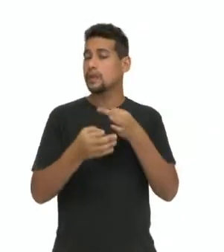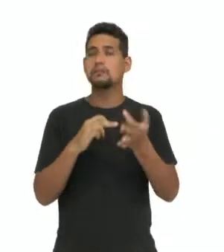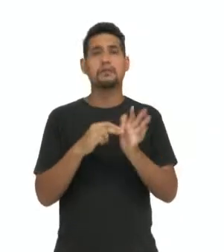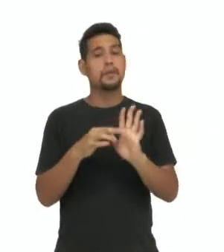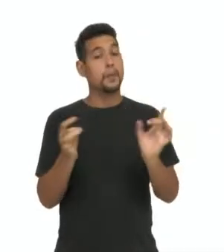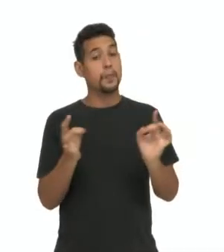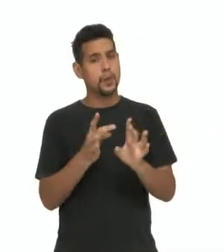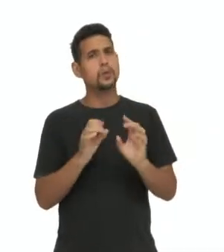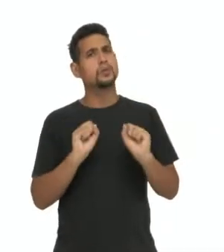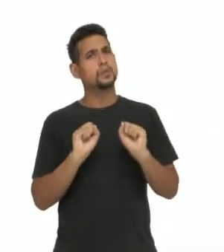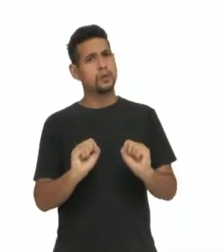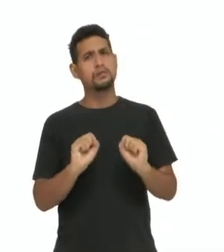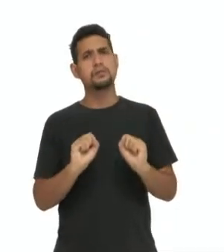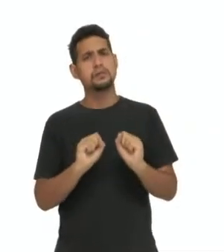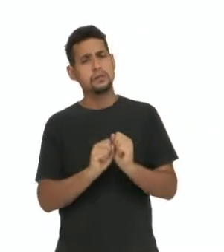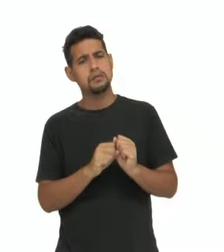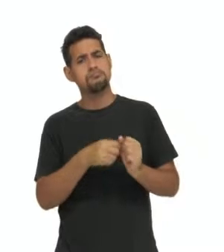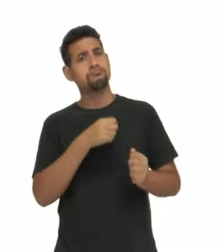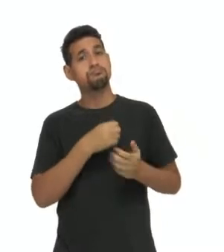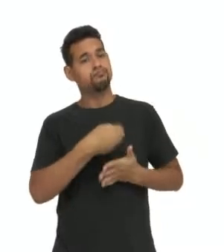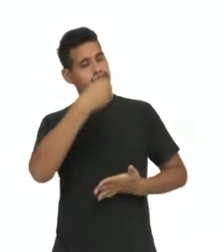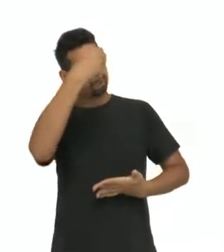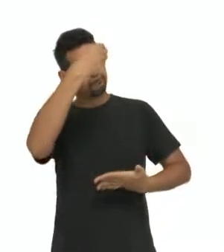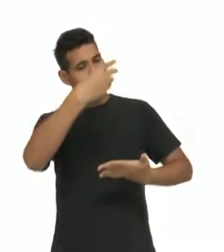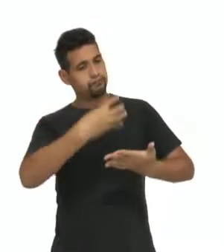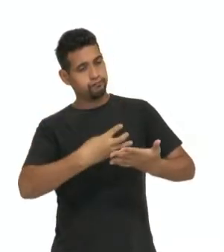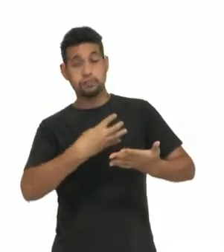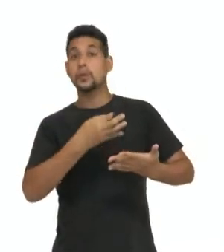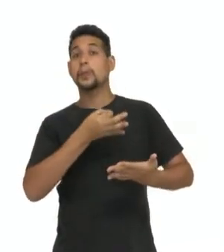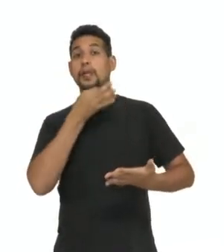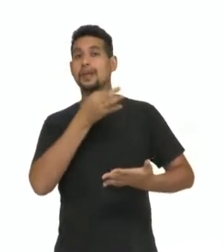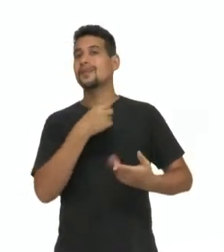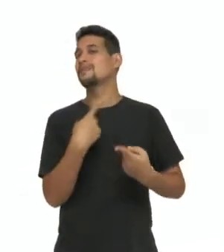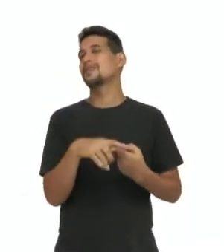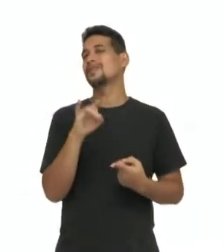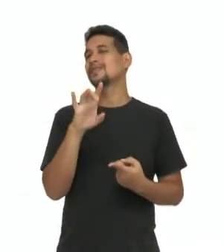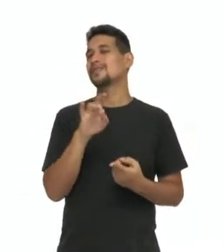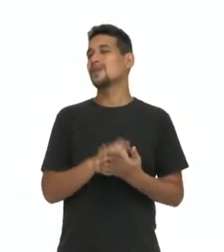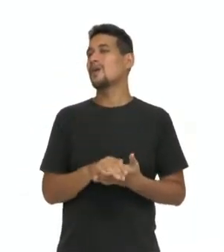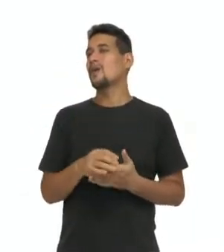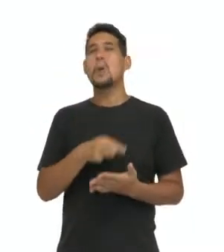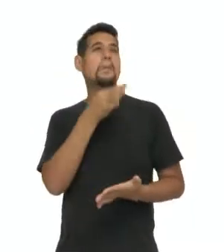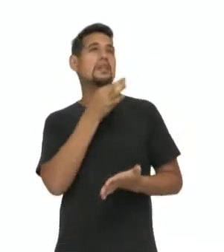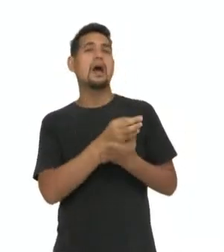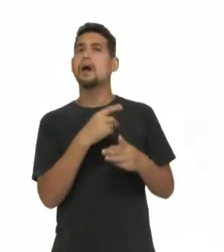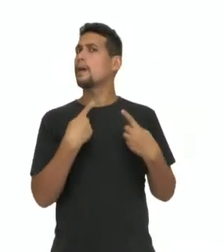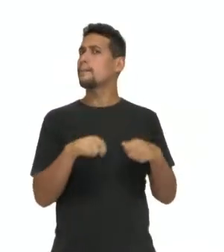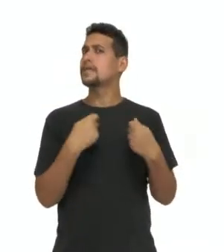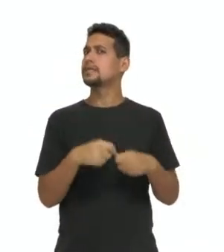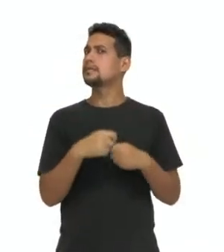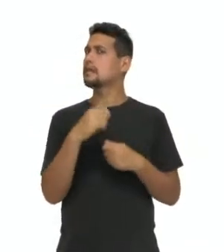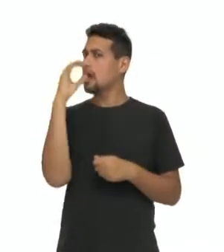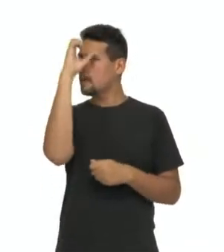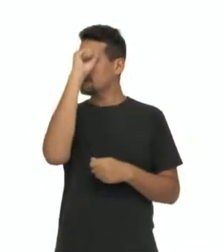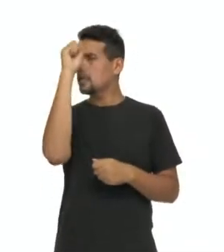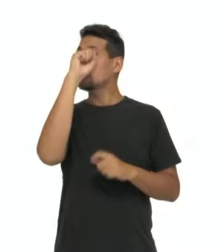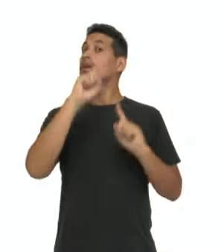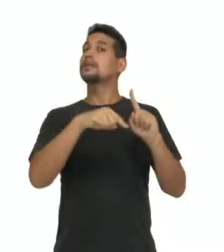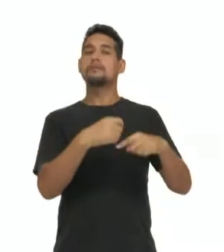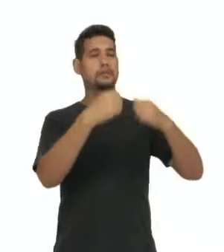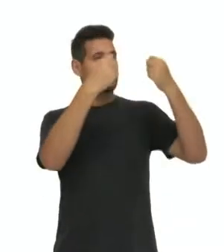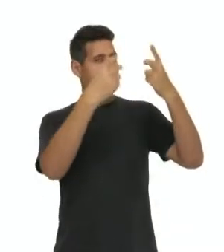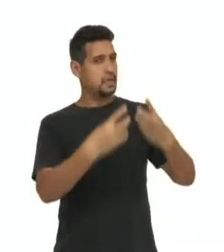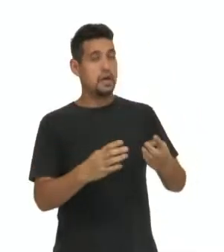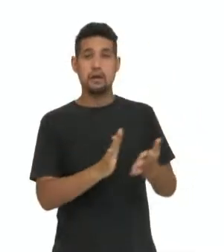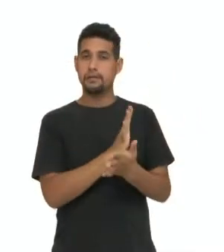pronto ou pronta para expor uma opinião, pois não basta apenas opinar. O objetivo é convencer sobre